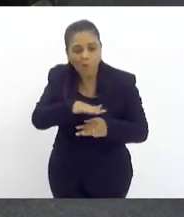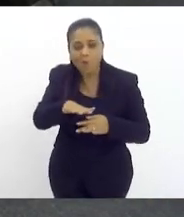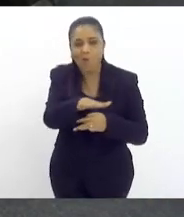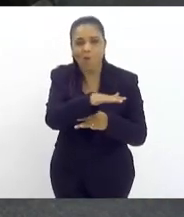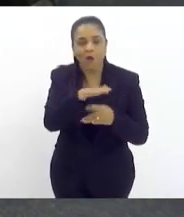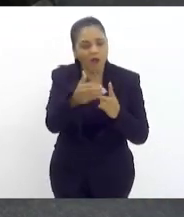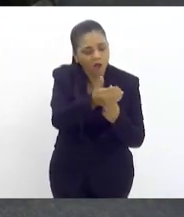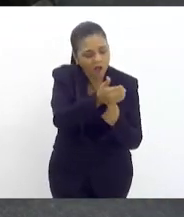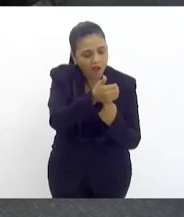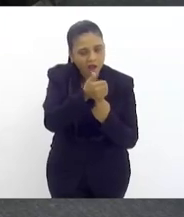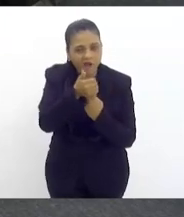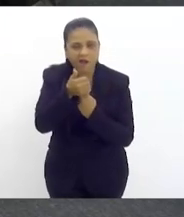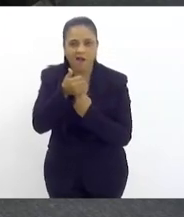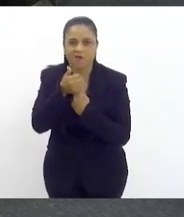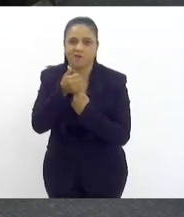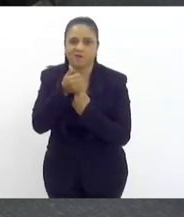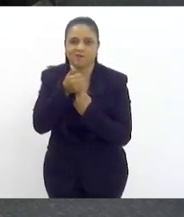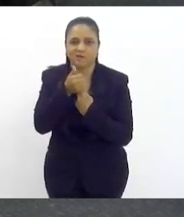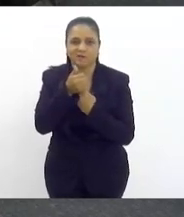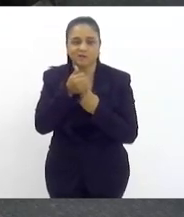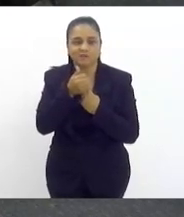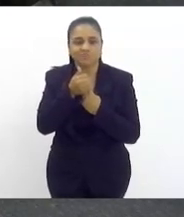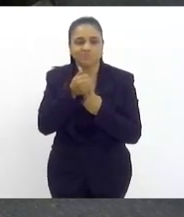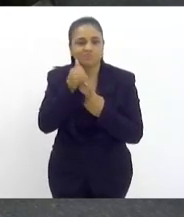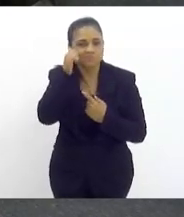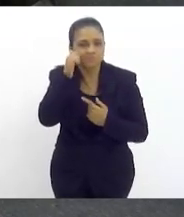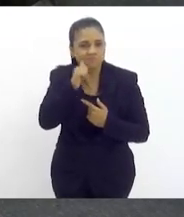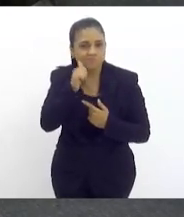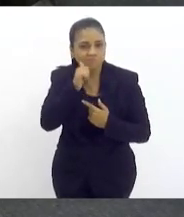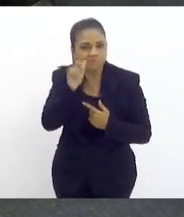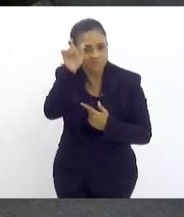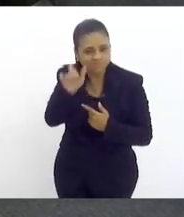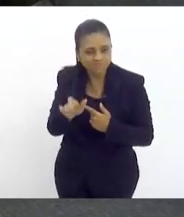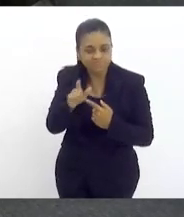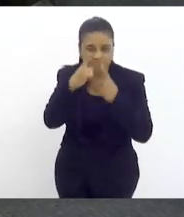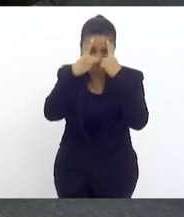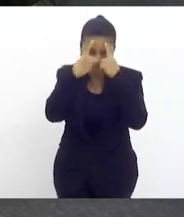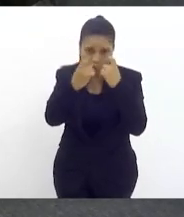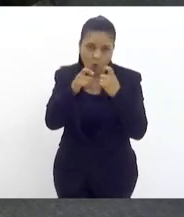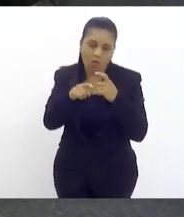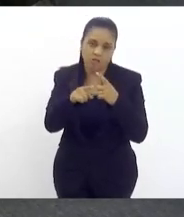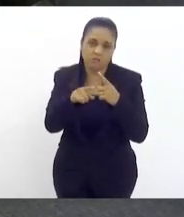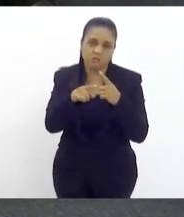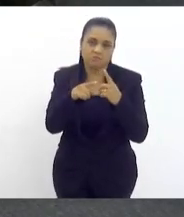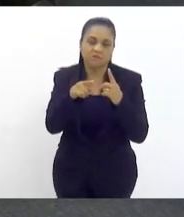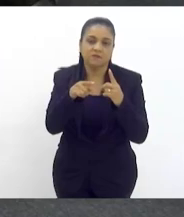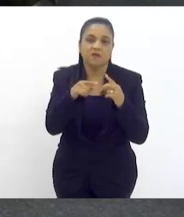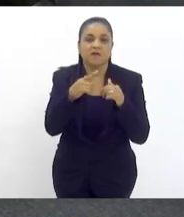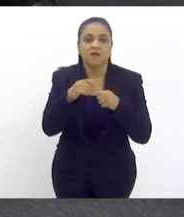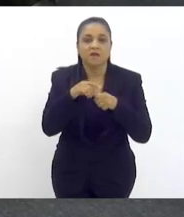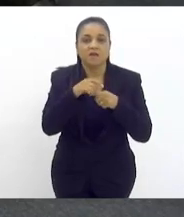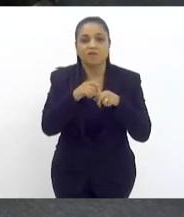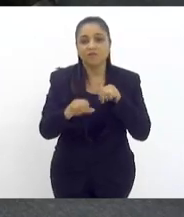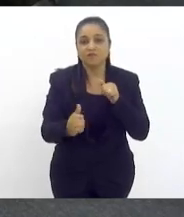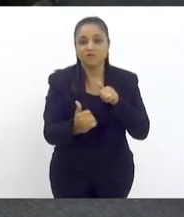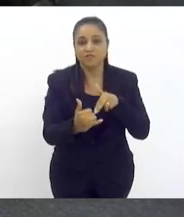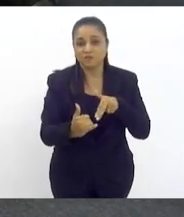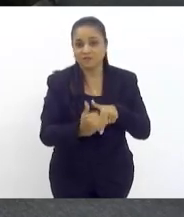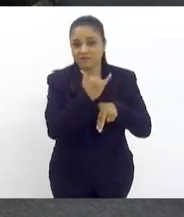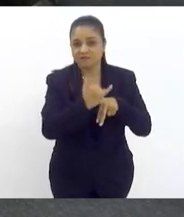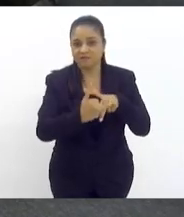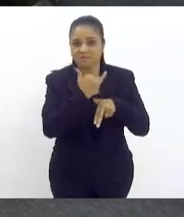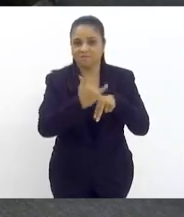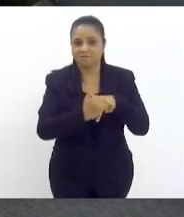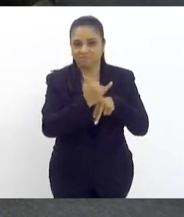de acolhimento para as mulheres que são vítimas de violência. Infelizmente, todos os